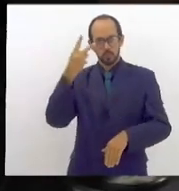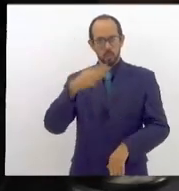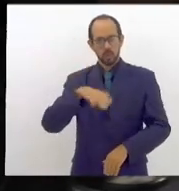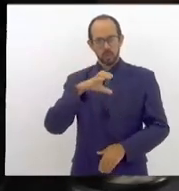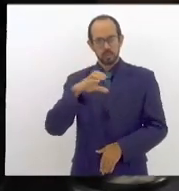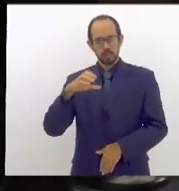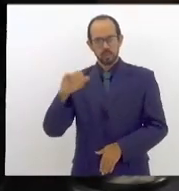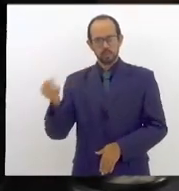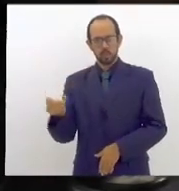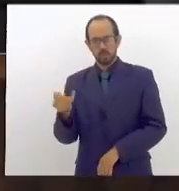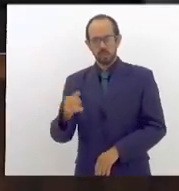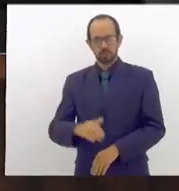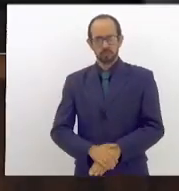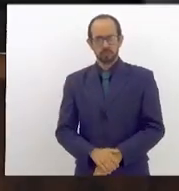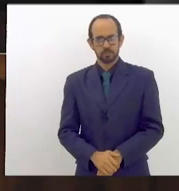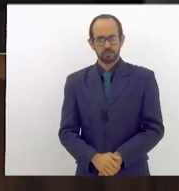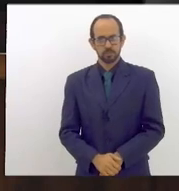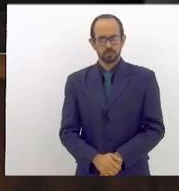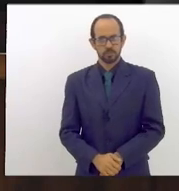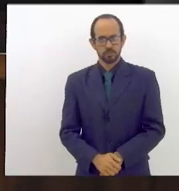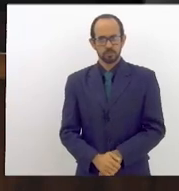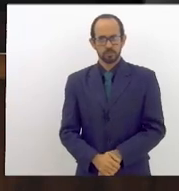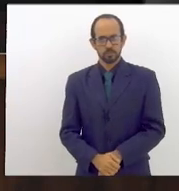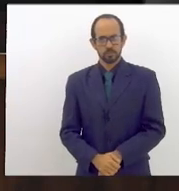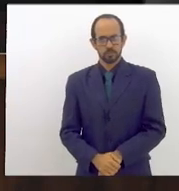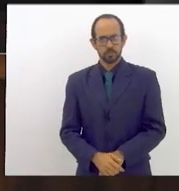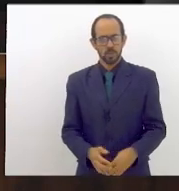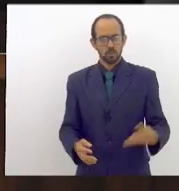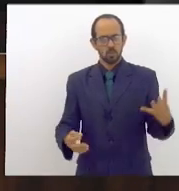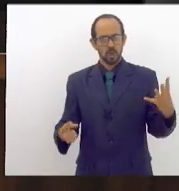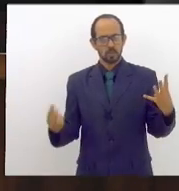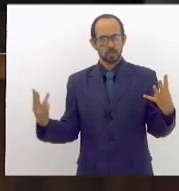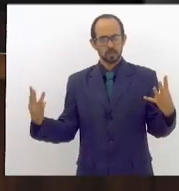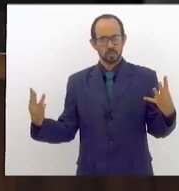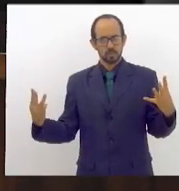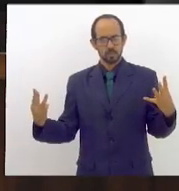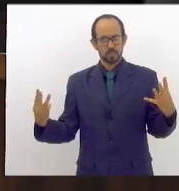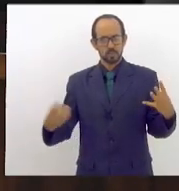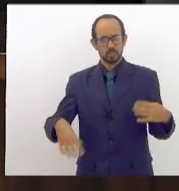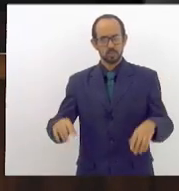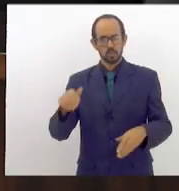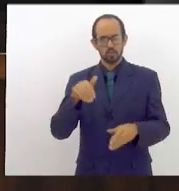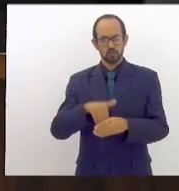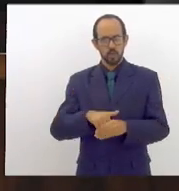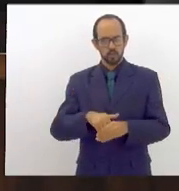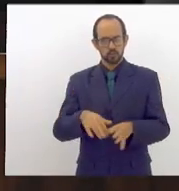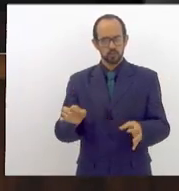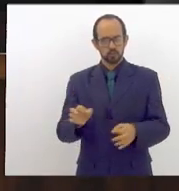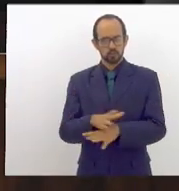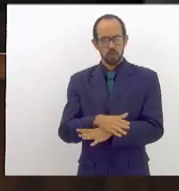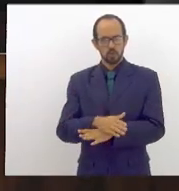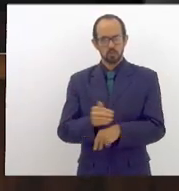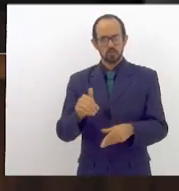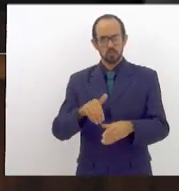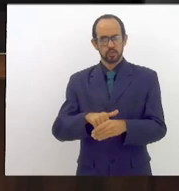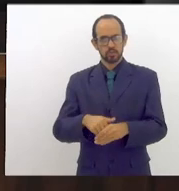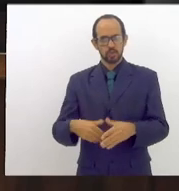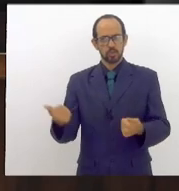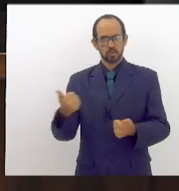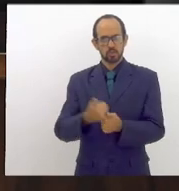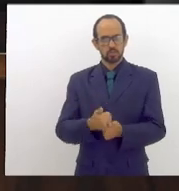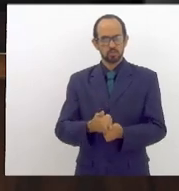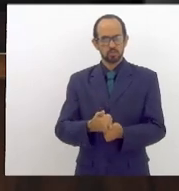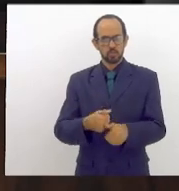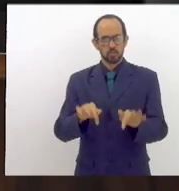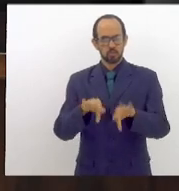seu presidente com os quatro a três com os pareceres emitidos em votação substantivo conforme